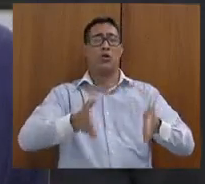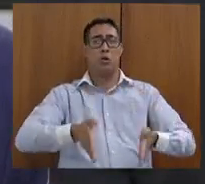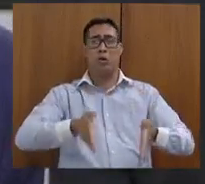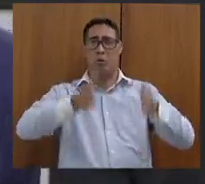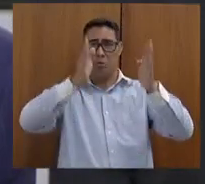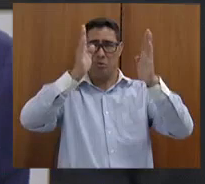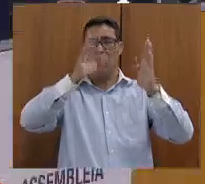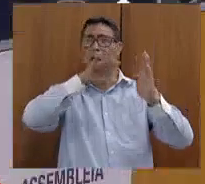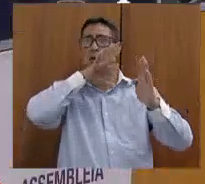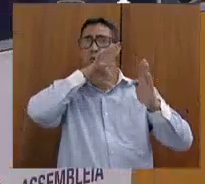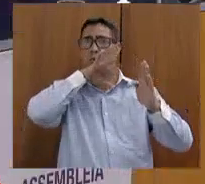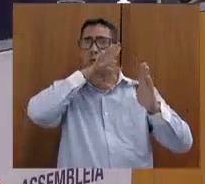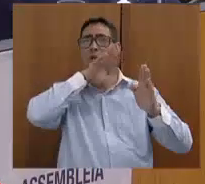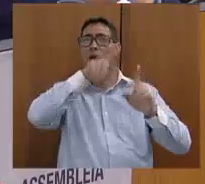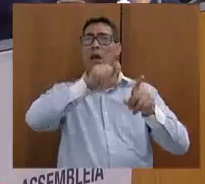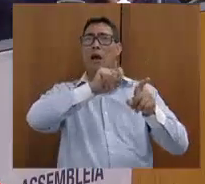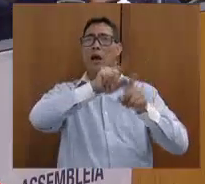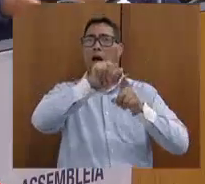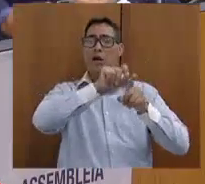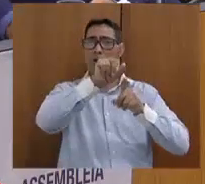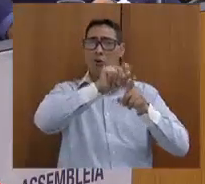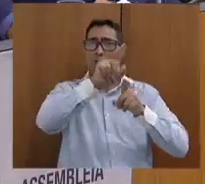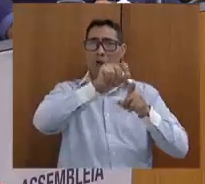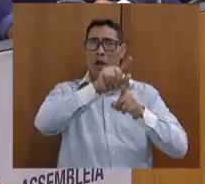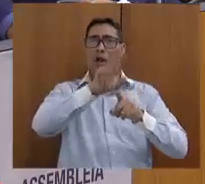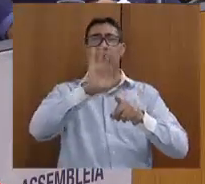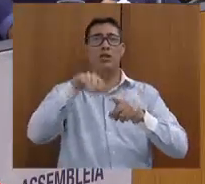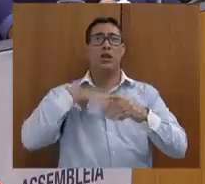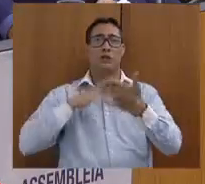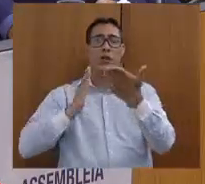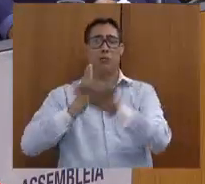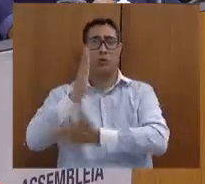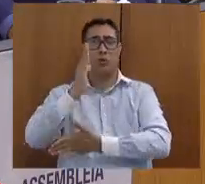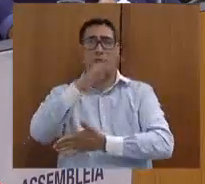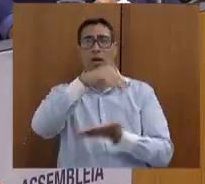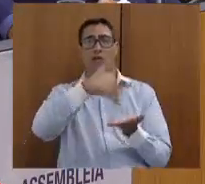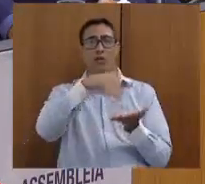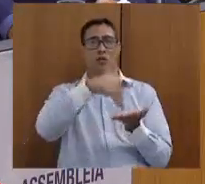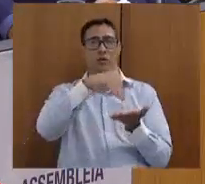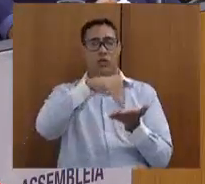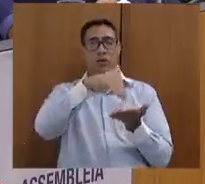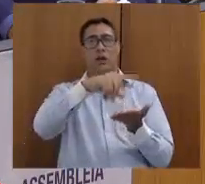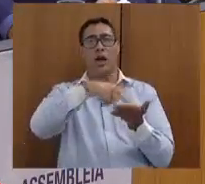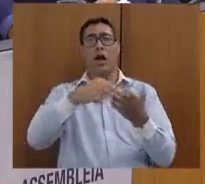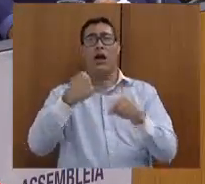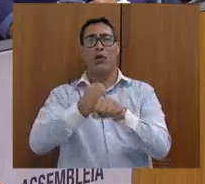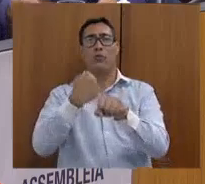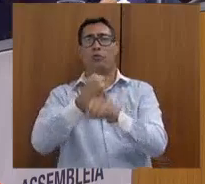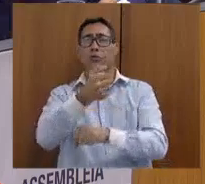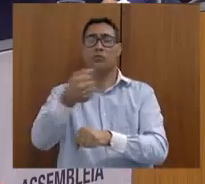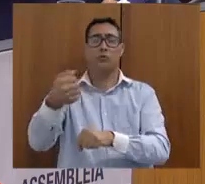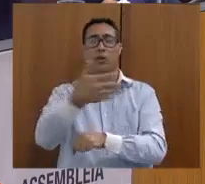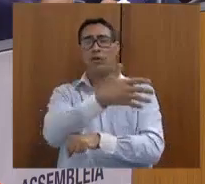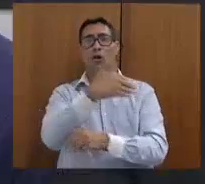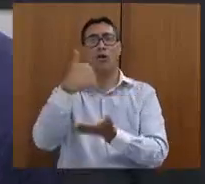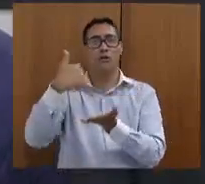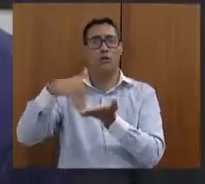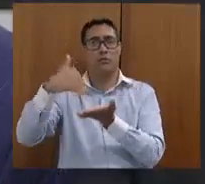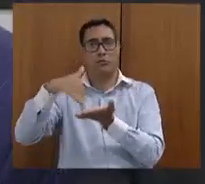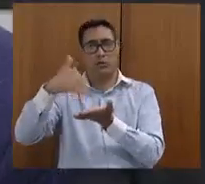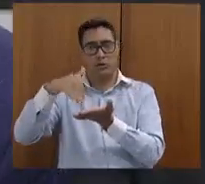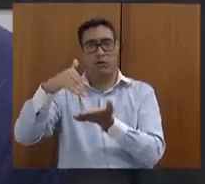Advogado não é o adequado já foi aprovado por vossa excelência construção da nova Superintendência então